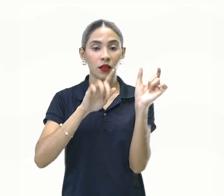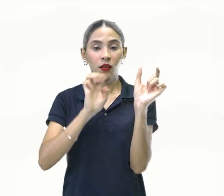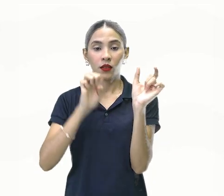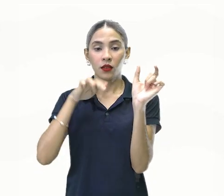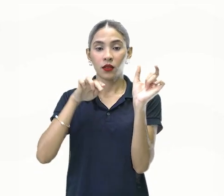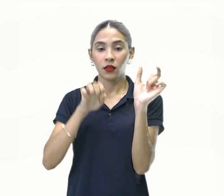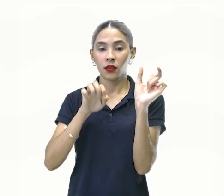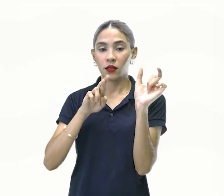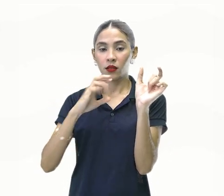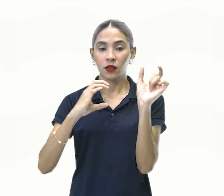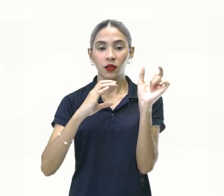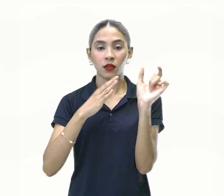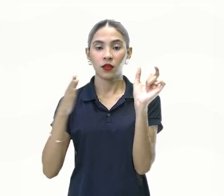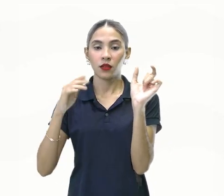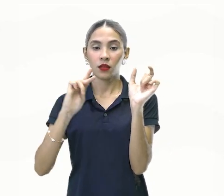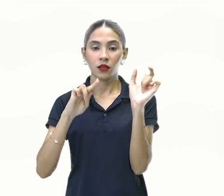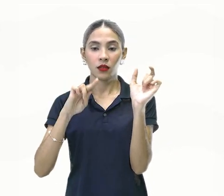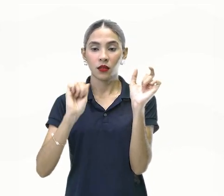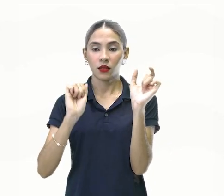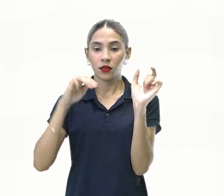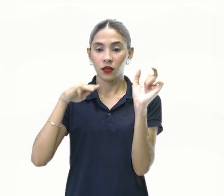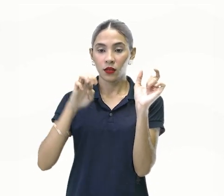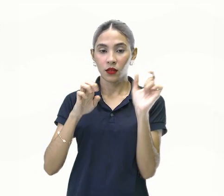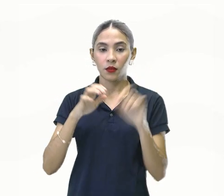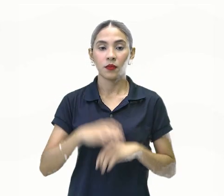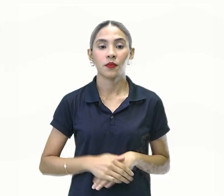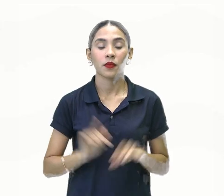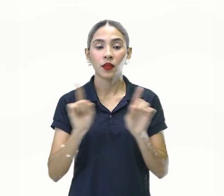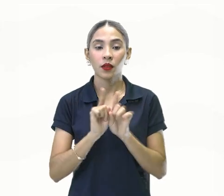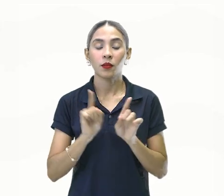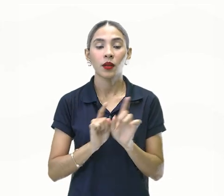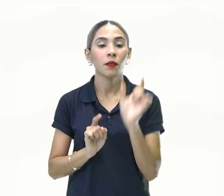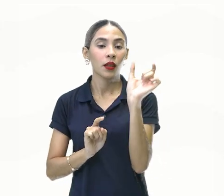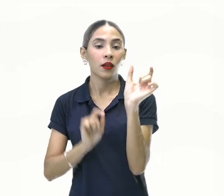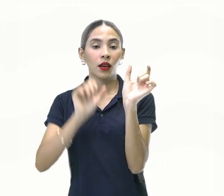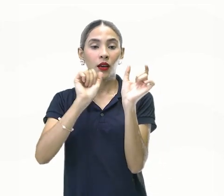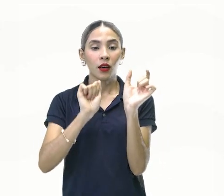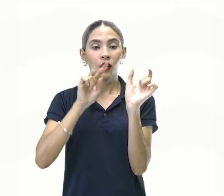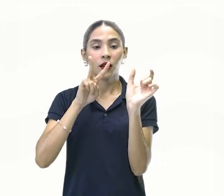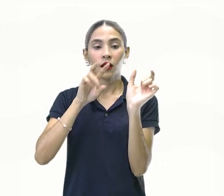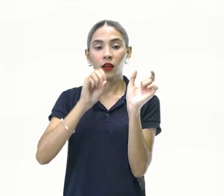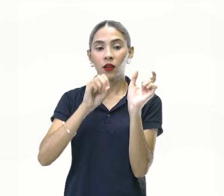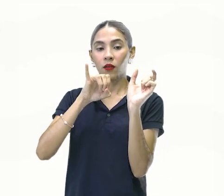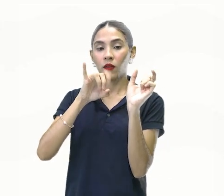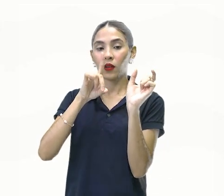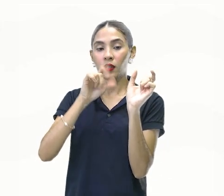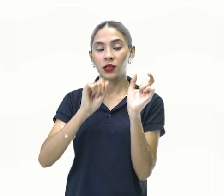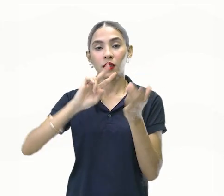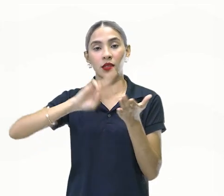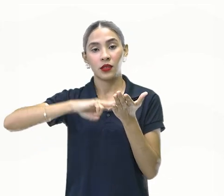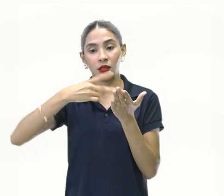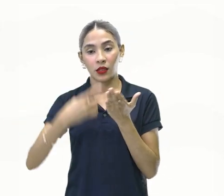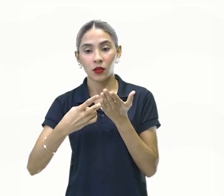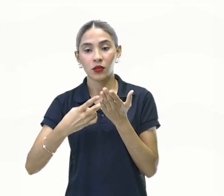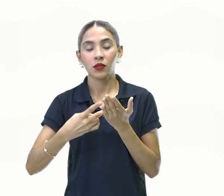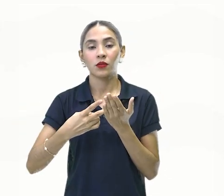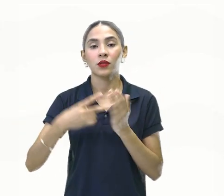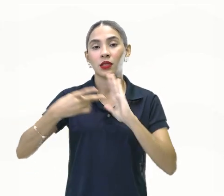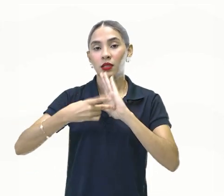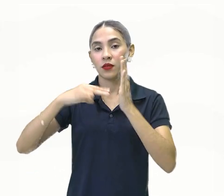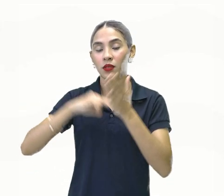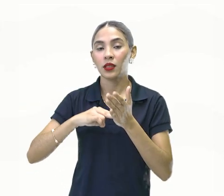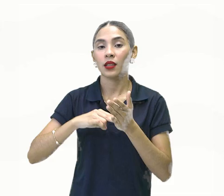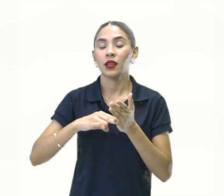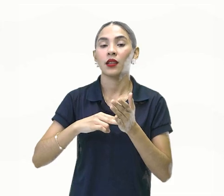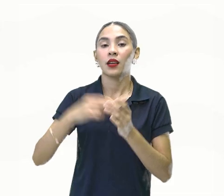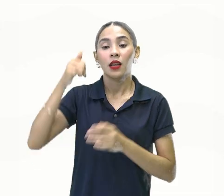tá? Então, avoid é evitar, anote aí, avoid, evitar, ele é um verbo.